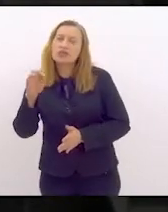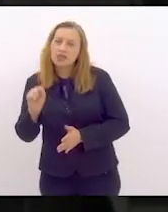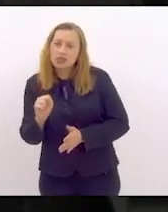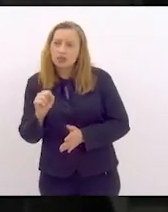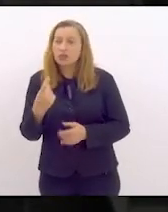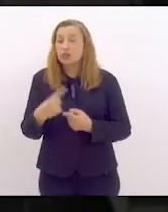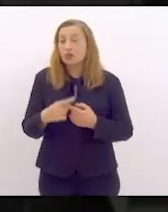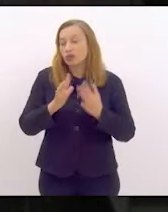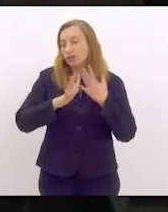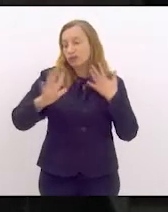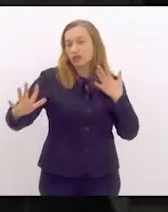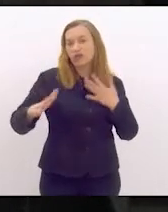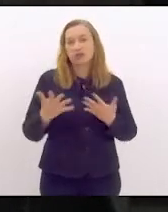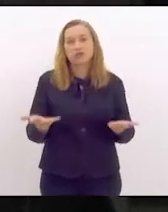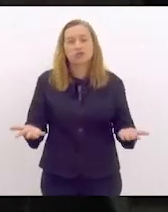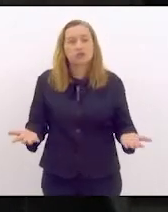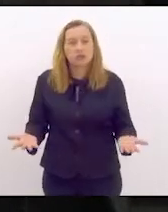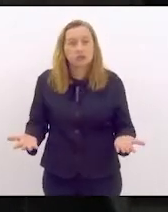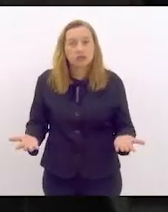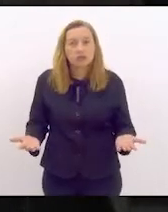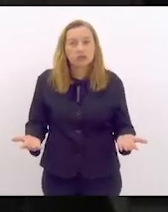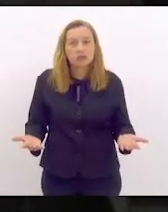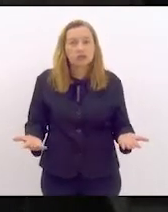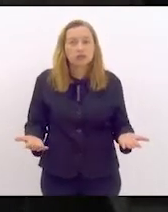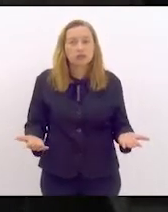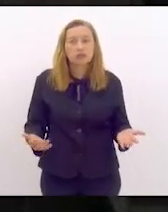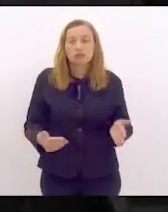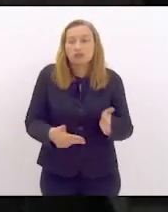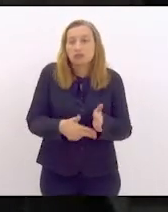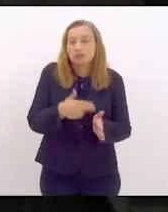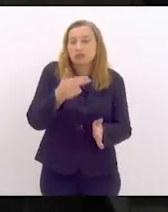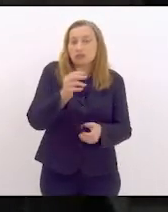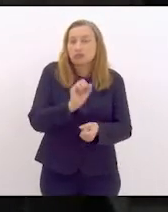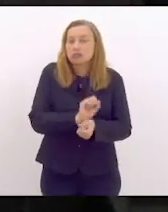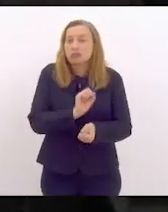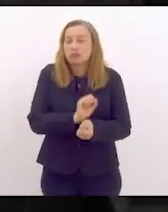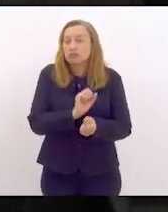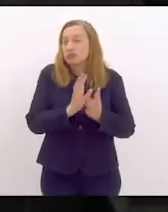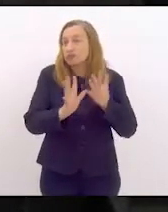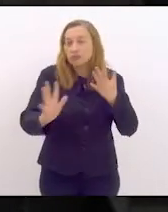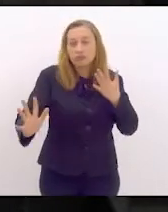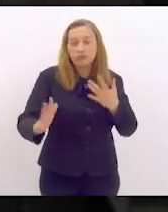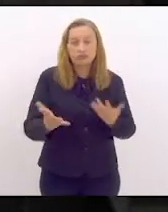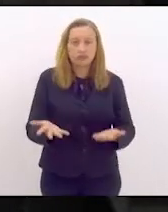estão na fila. Intervenção cirúrgica, estão na fila.